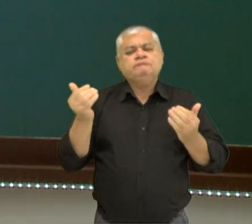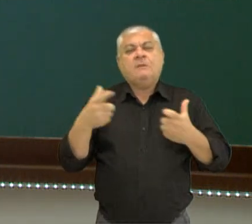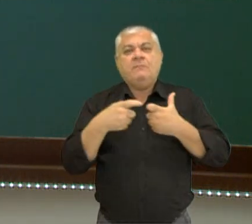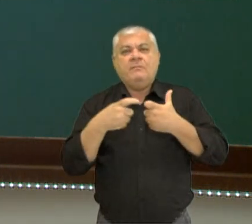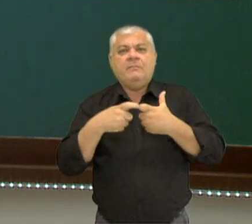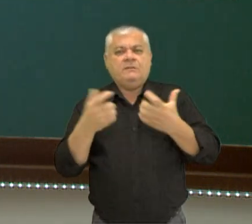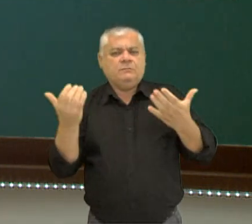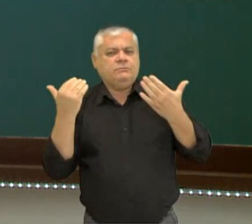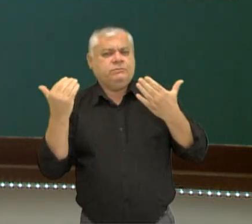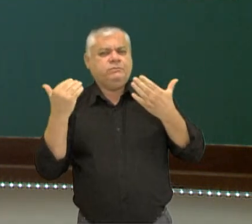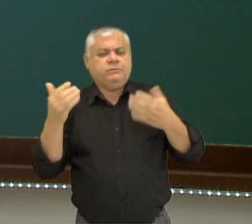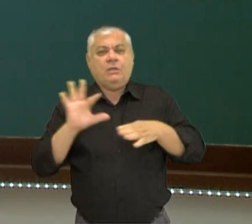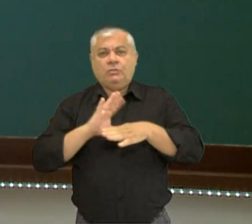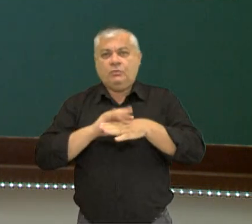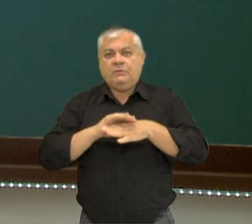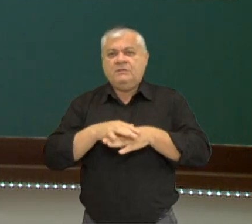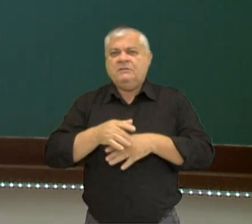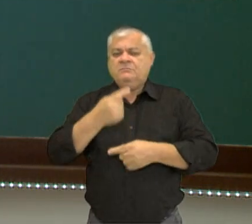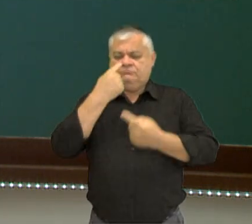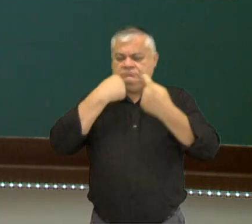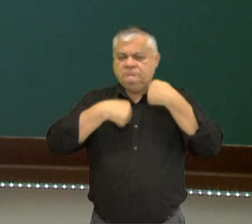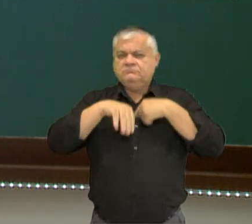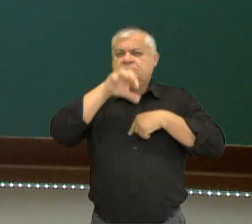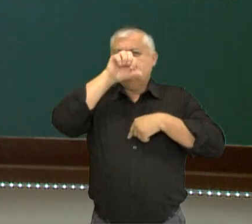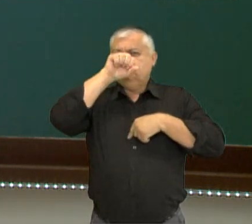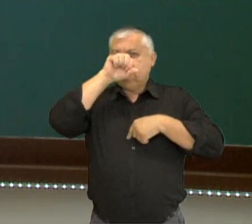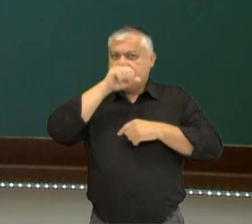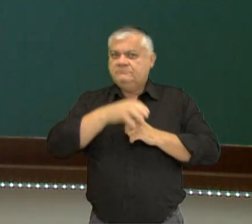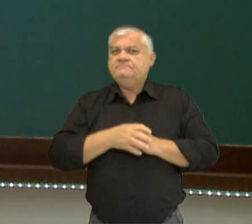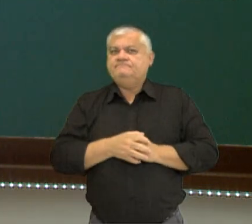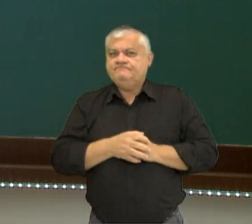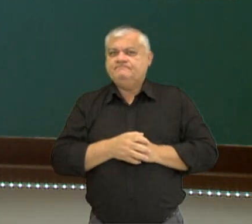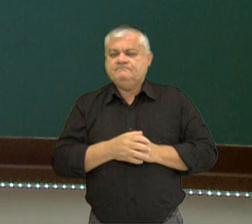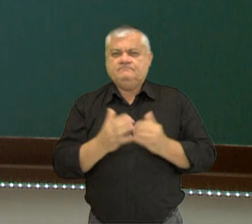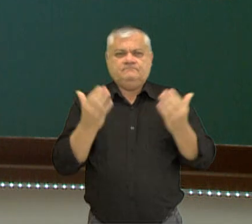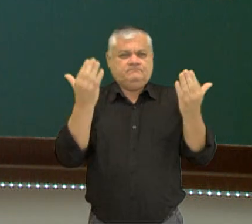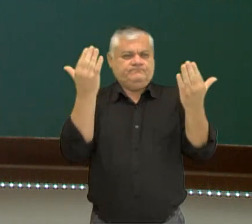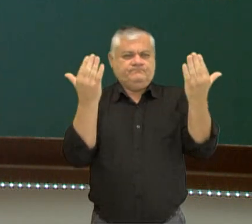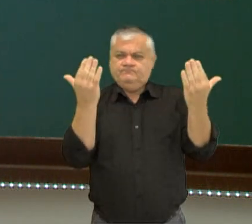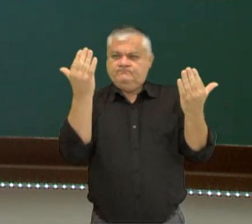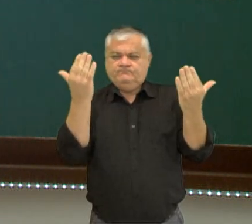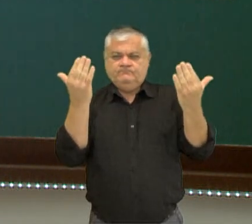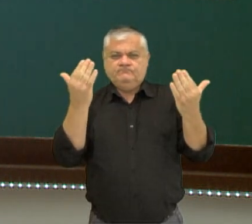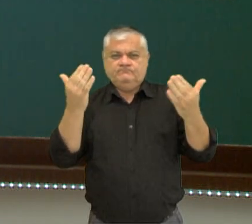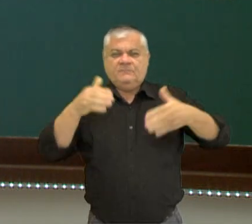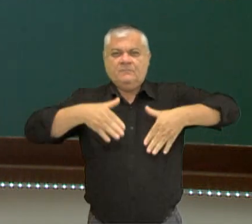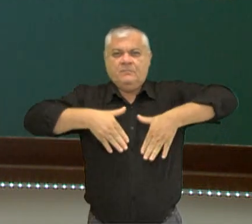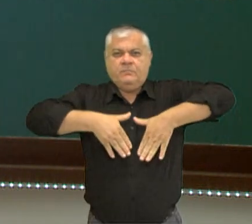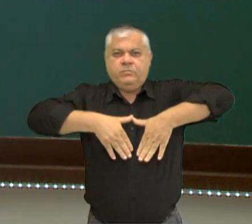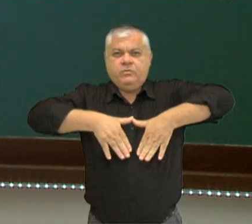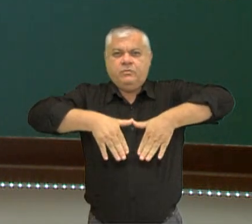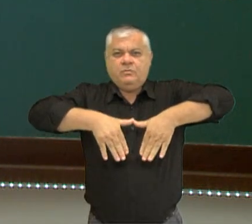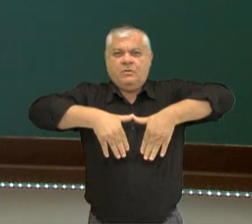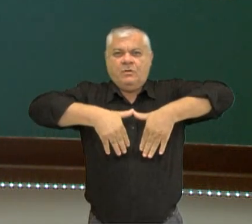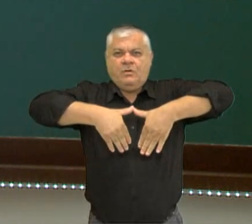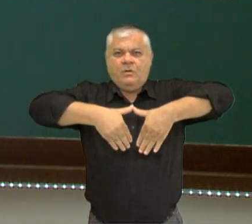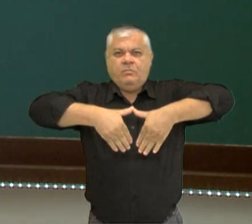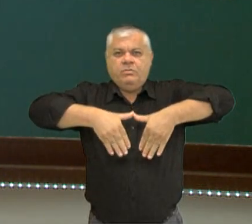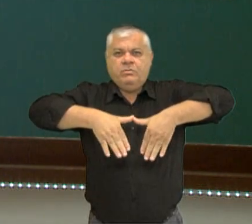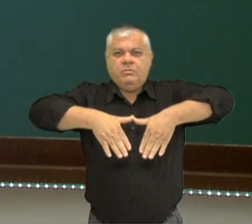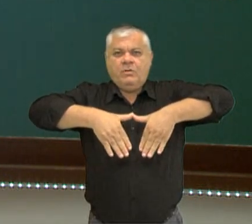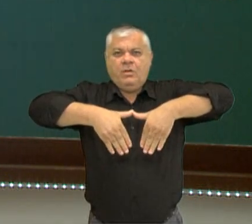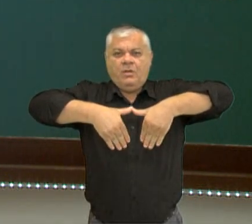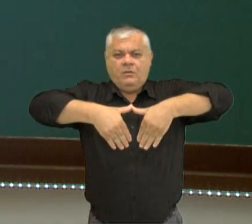de alguma doença respiratória. Então, pela imagem dos pulmões, ele consegue verificar, né, e